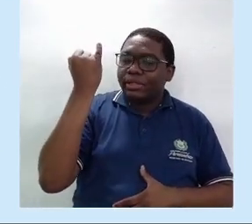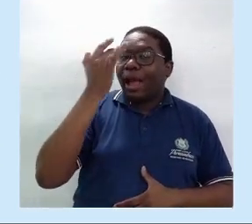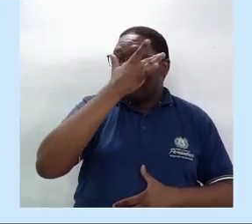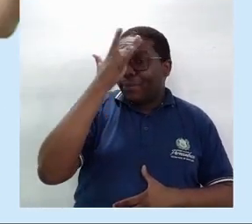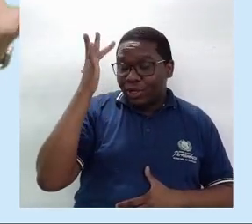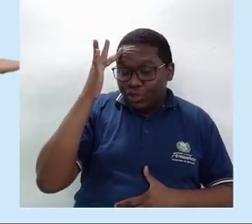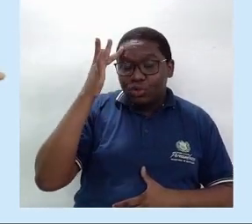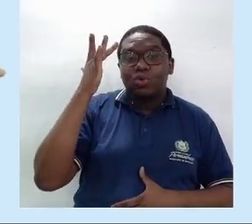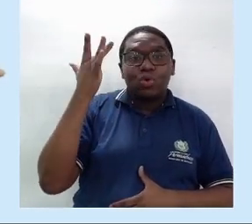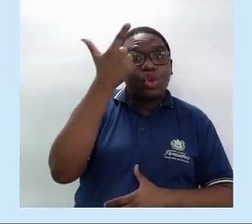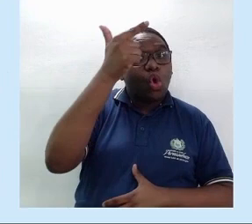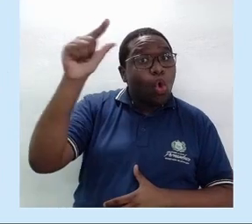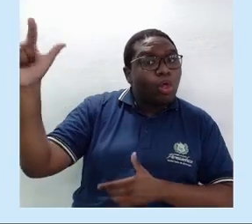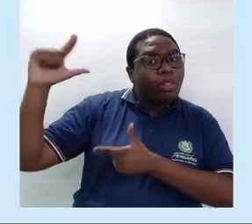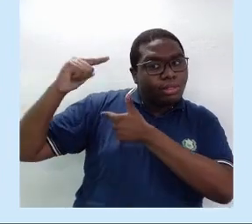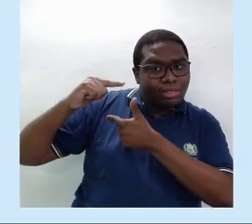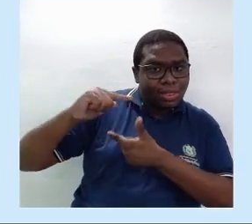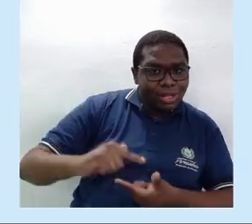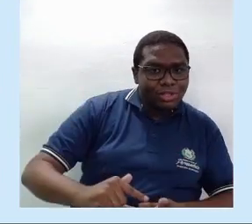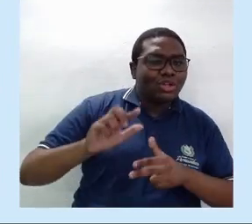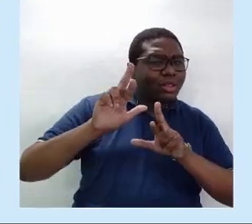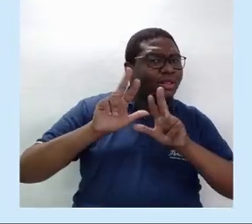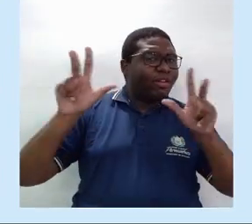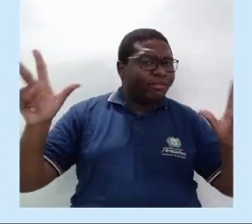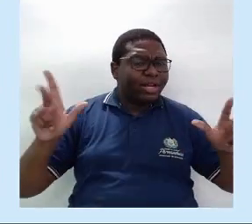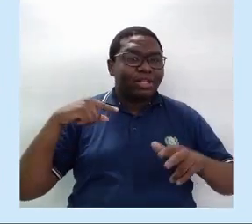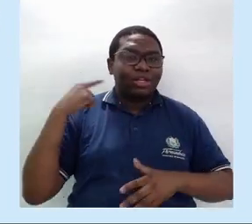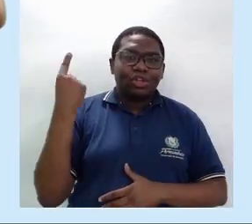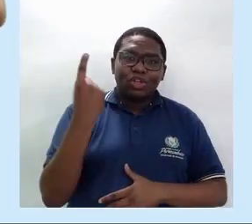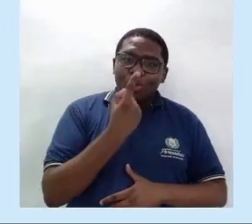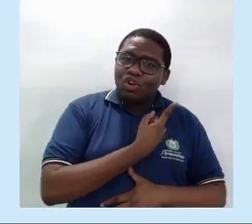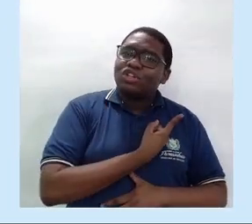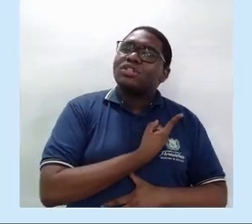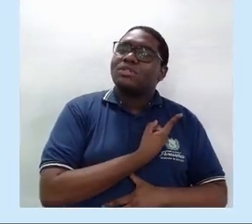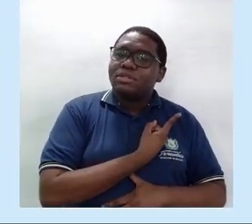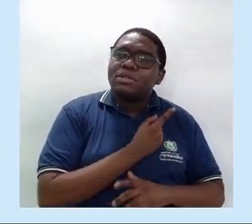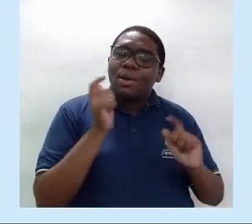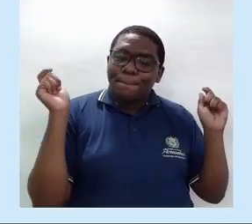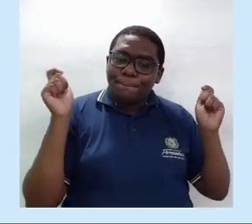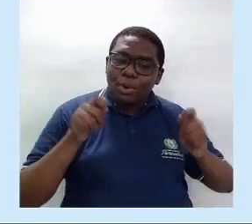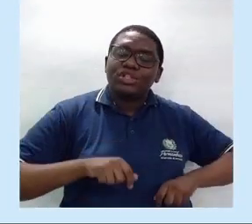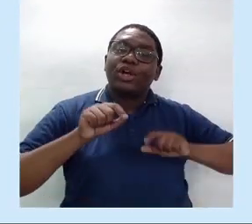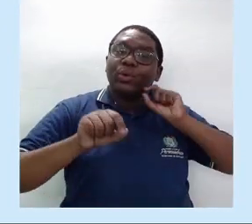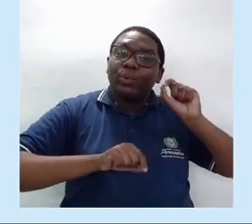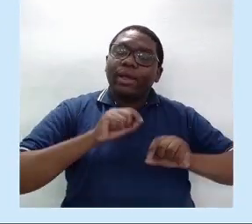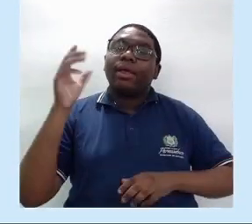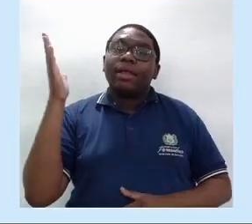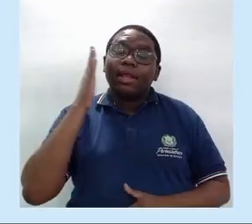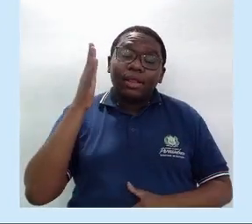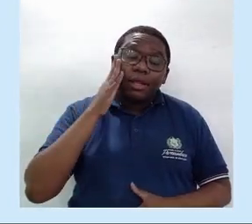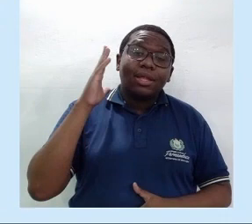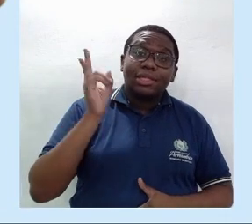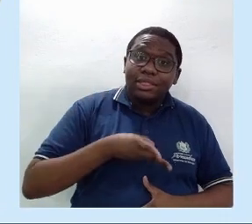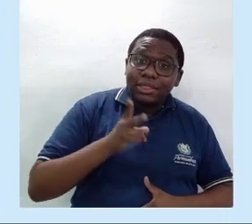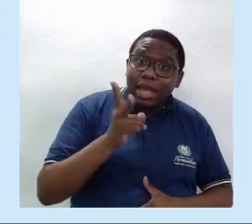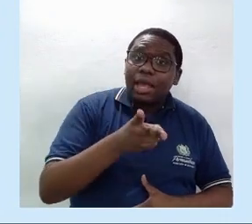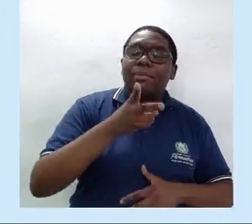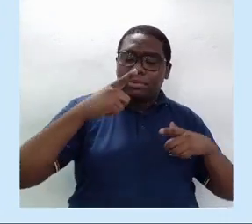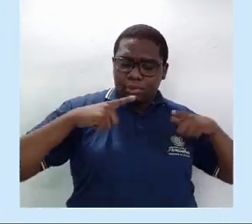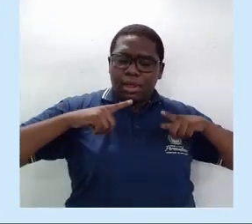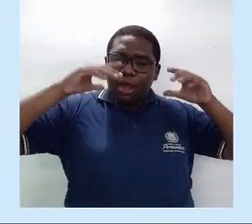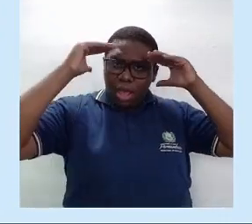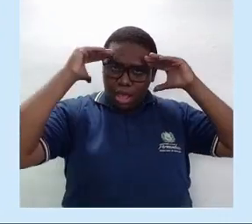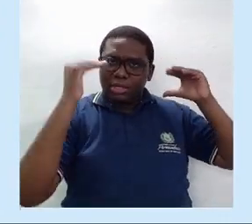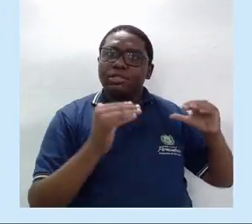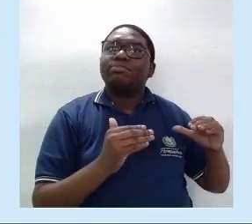adeptos de outras tradições diferentes da nossa, para que nós possamos sempre entender esse princípio do respeito